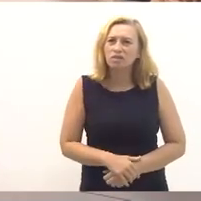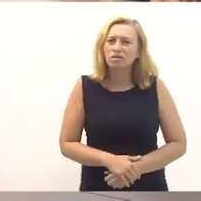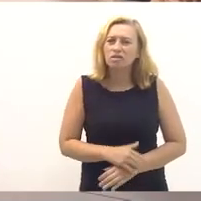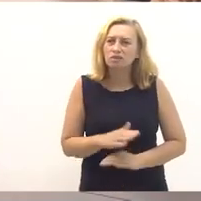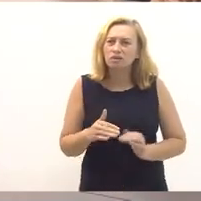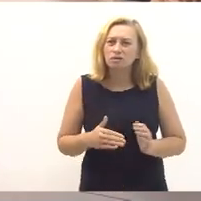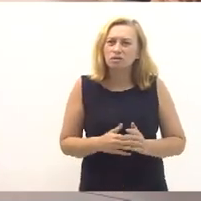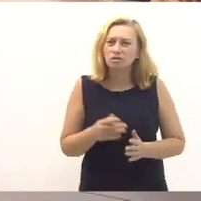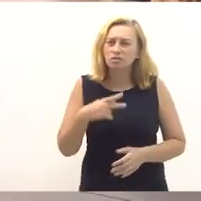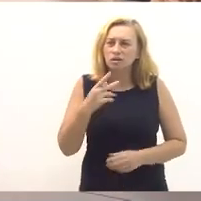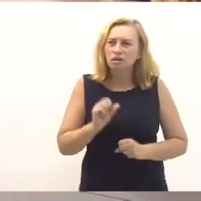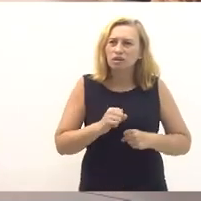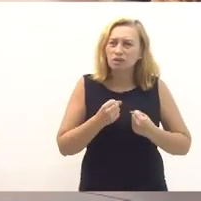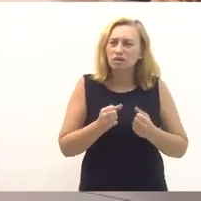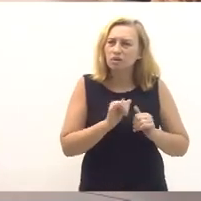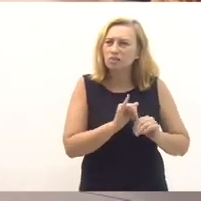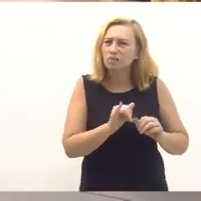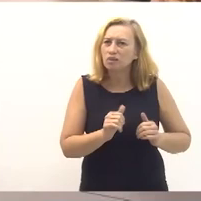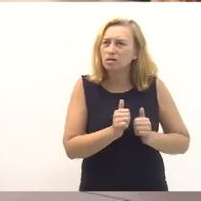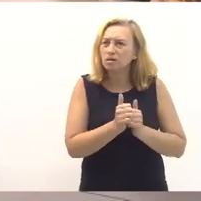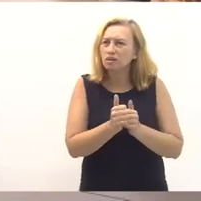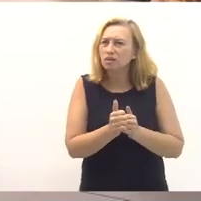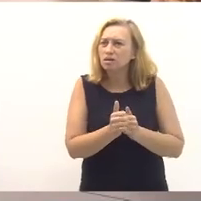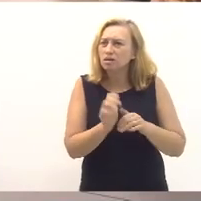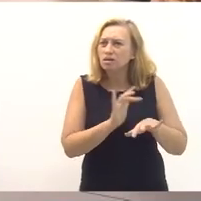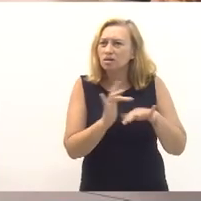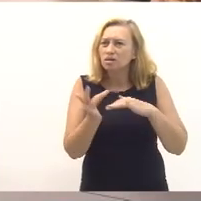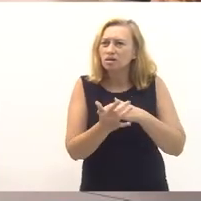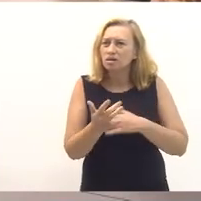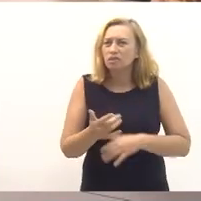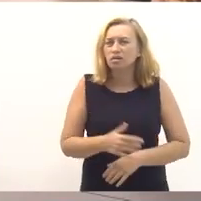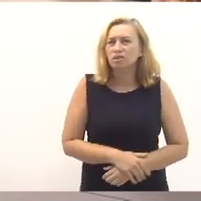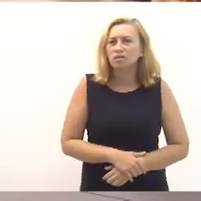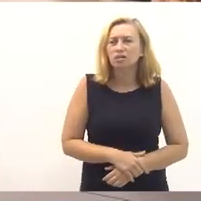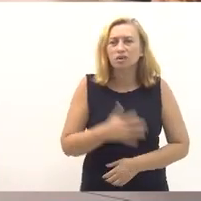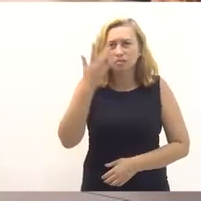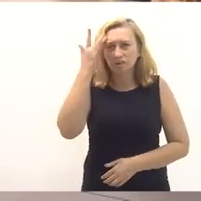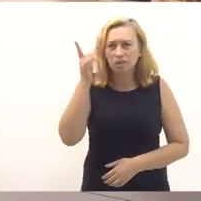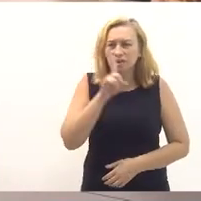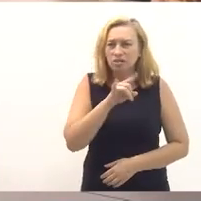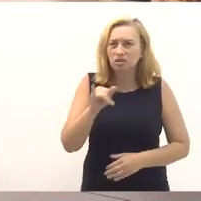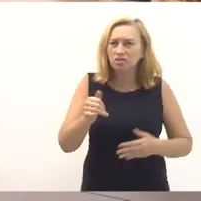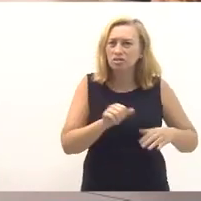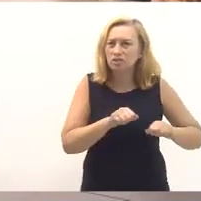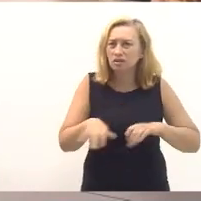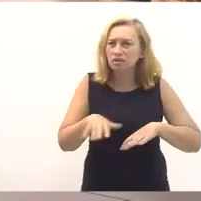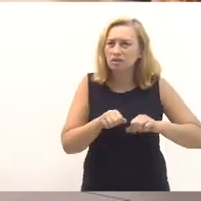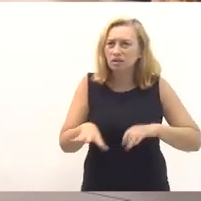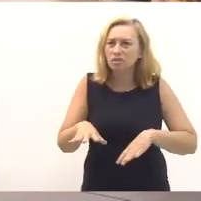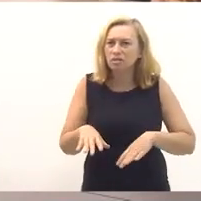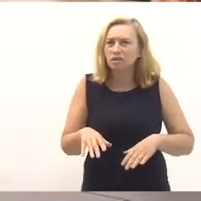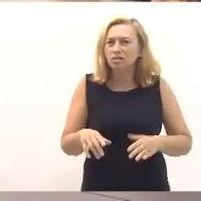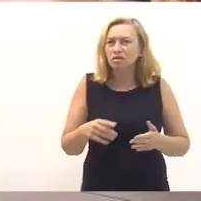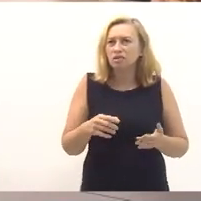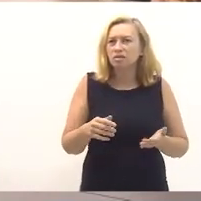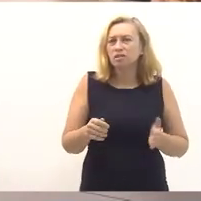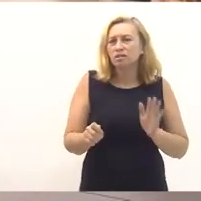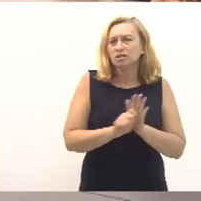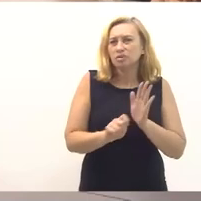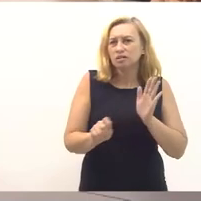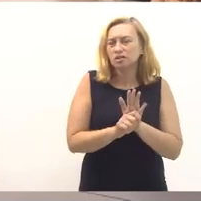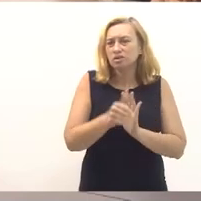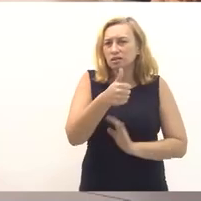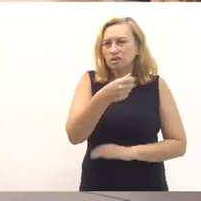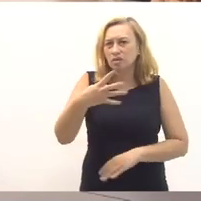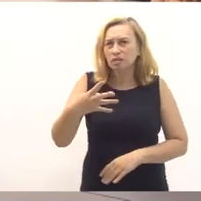reforçar para quem está acompanhando o like hein tá aqui que chegou depois que bom amanhã é dia de marcha da maconha né concentração de